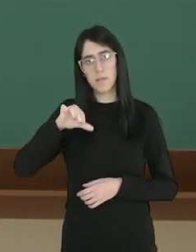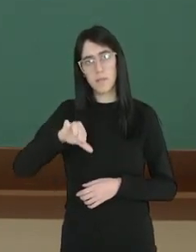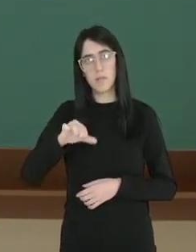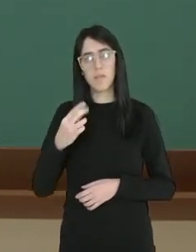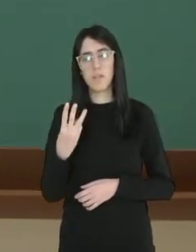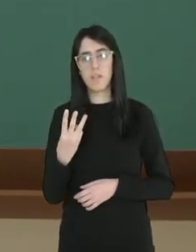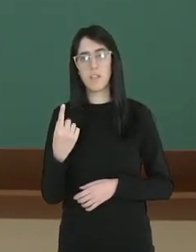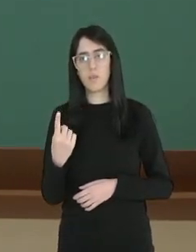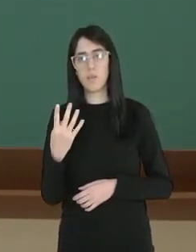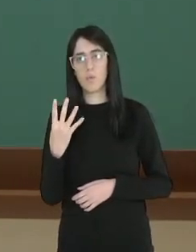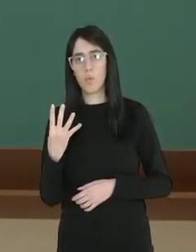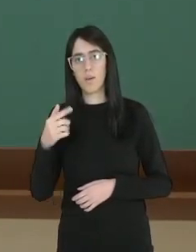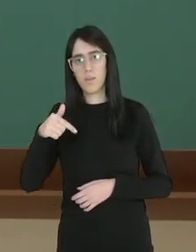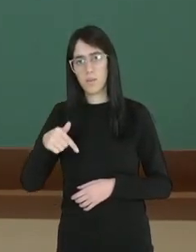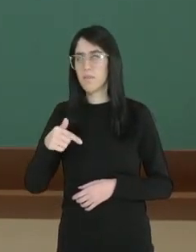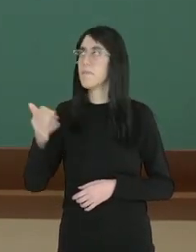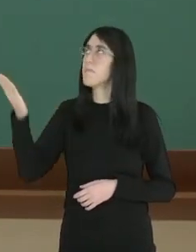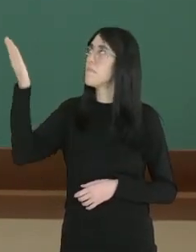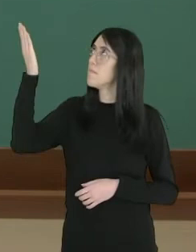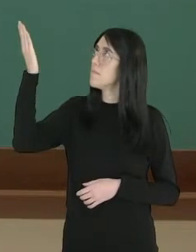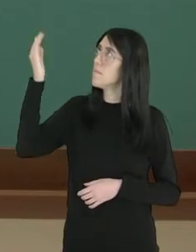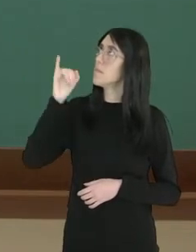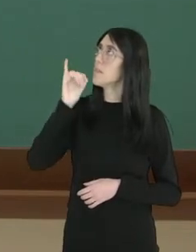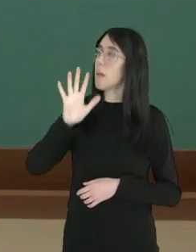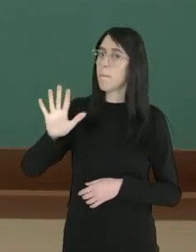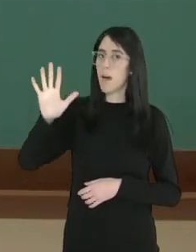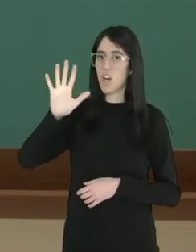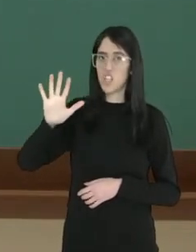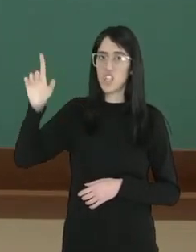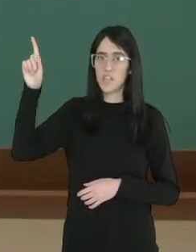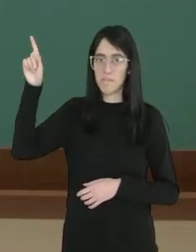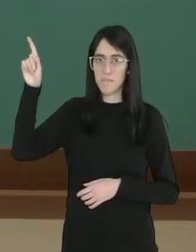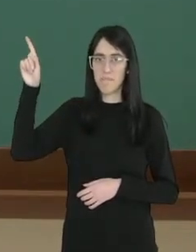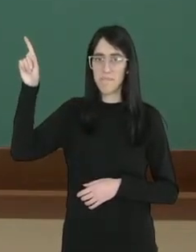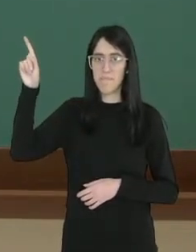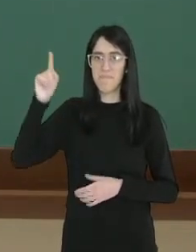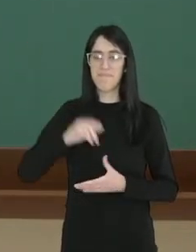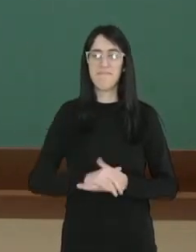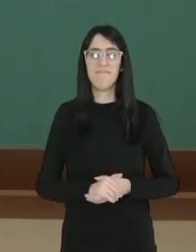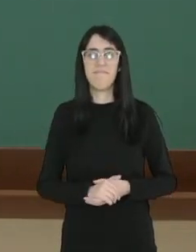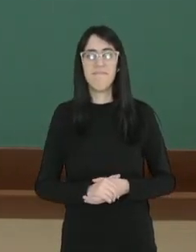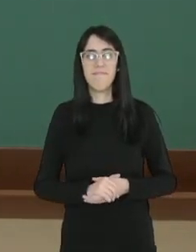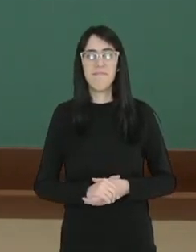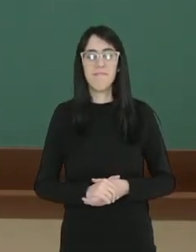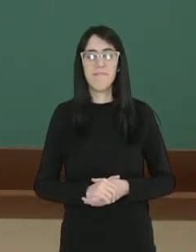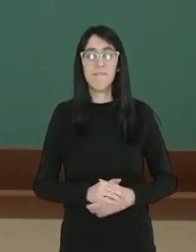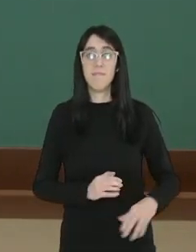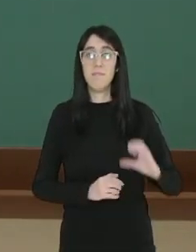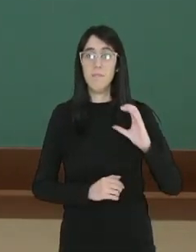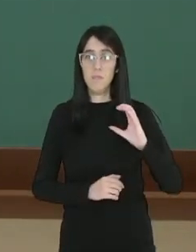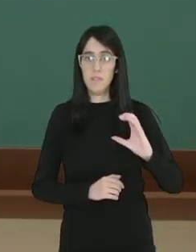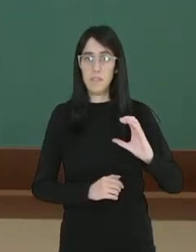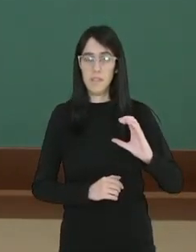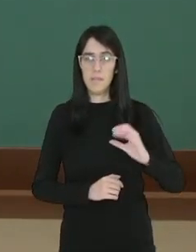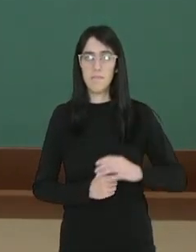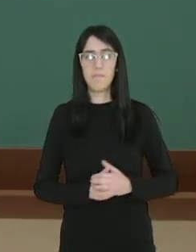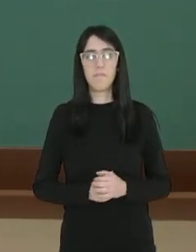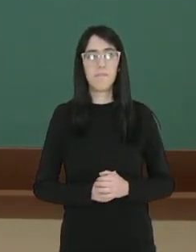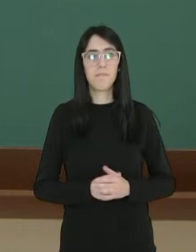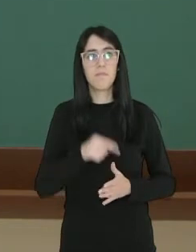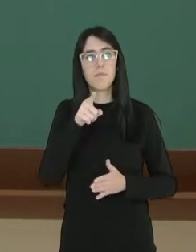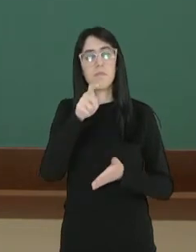0,693147. Também mostrado ali na imagem para vocês o valor na calculadora. Letra C. Escreva o